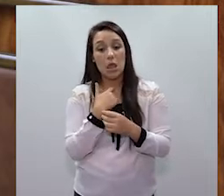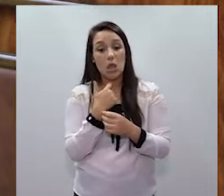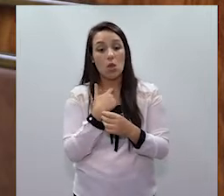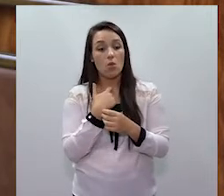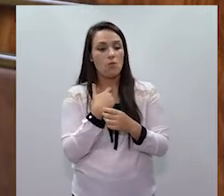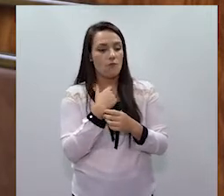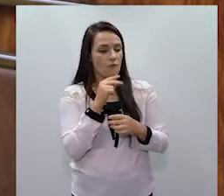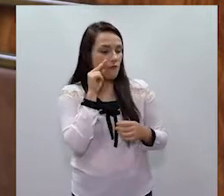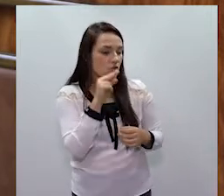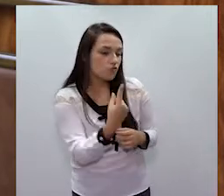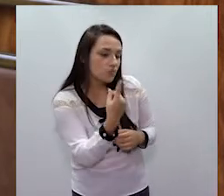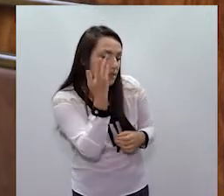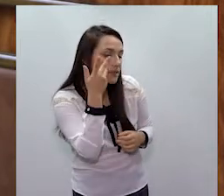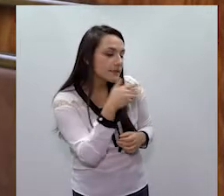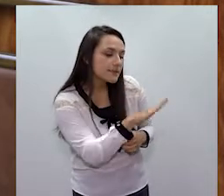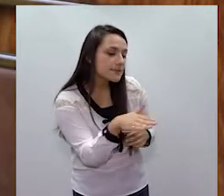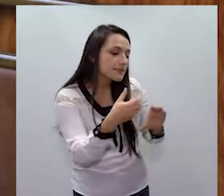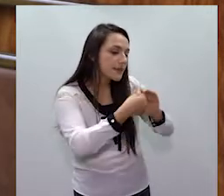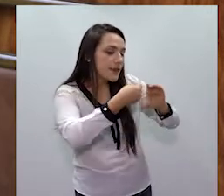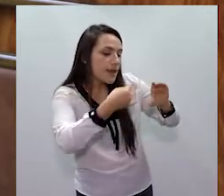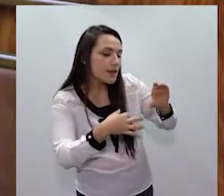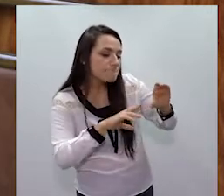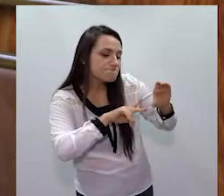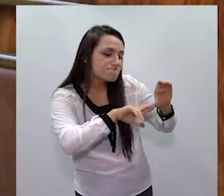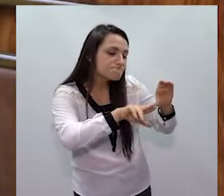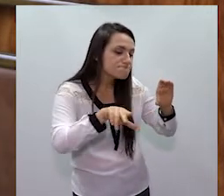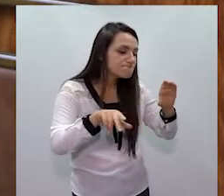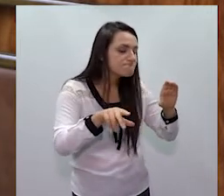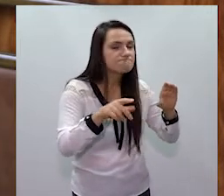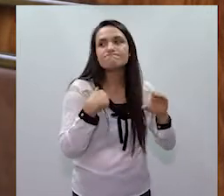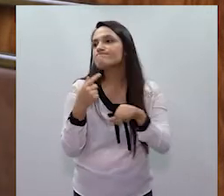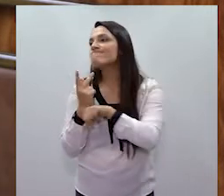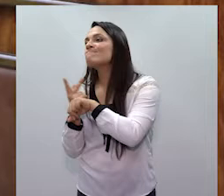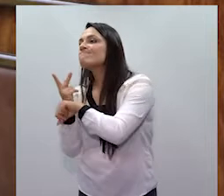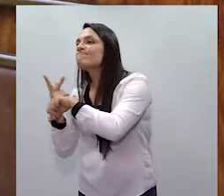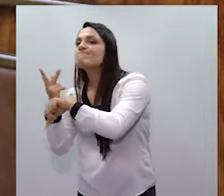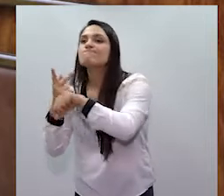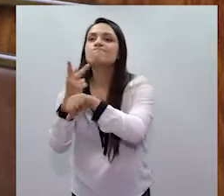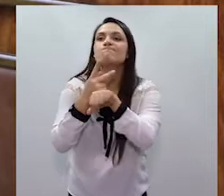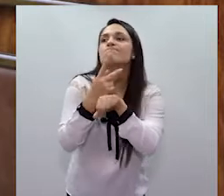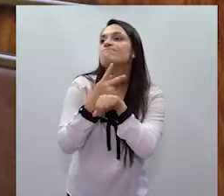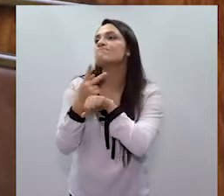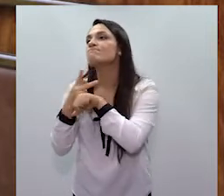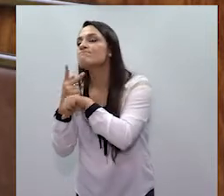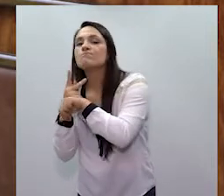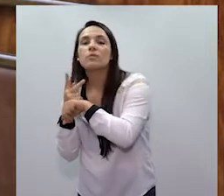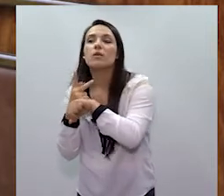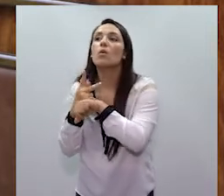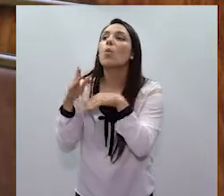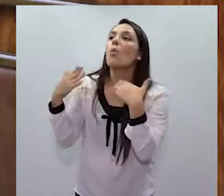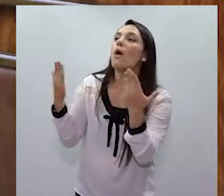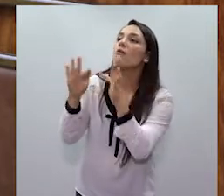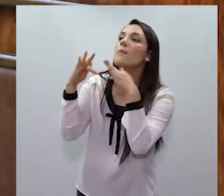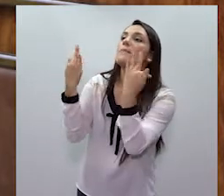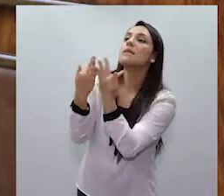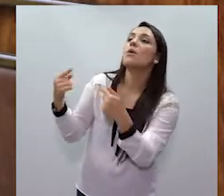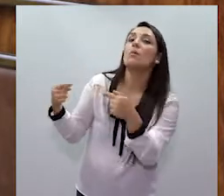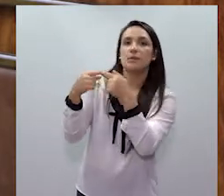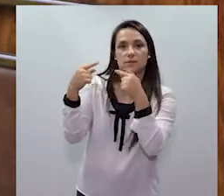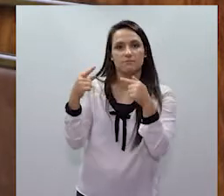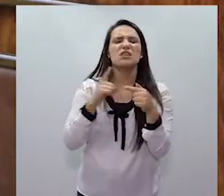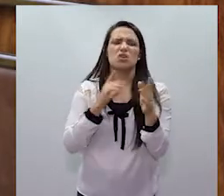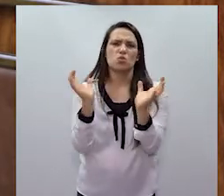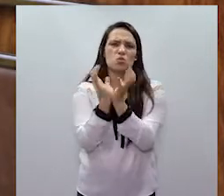criança específica. Nesse aspecto, nós contamos muito com o apoio dos grupos de apoio à adoção. Então,